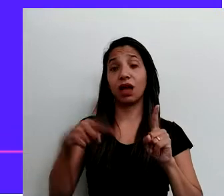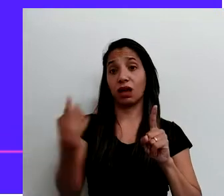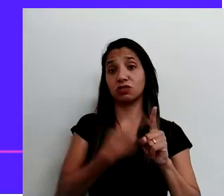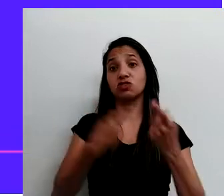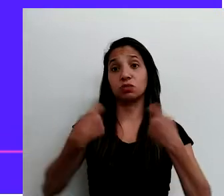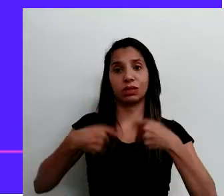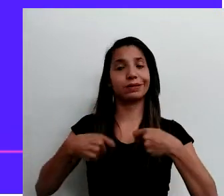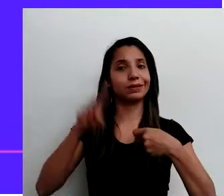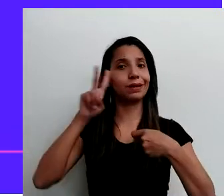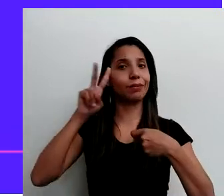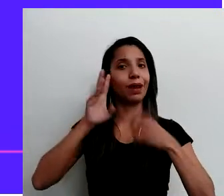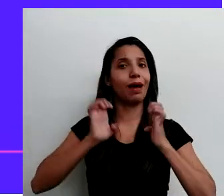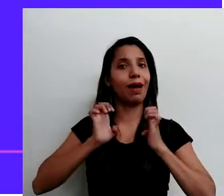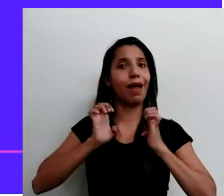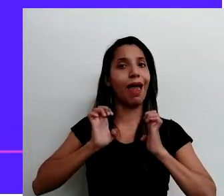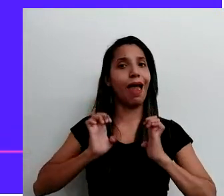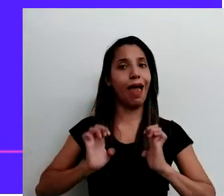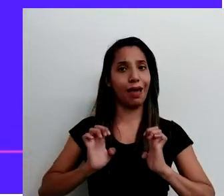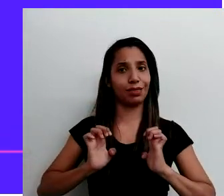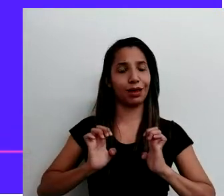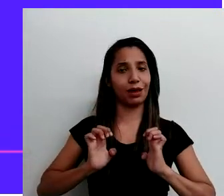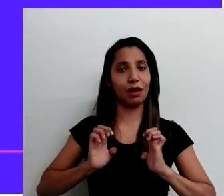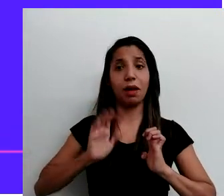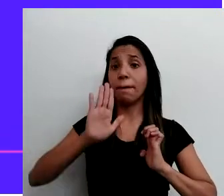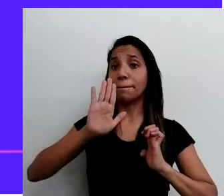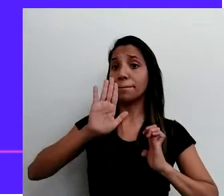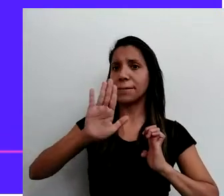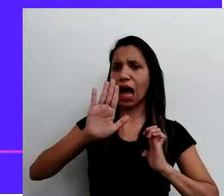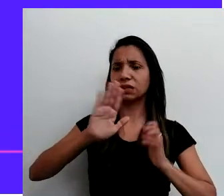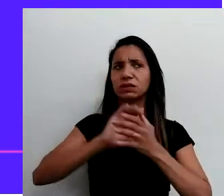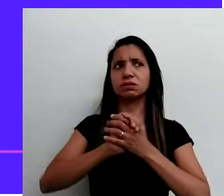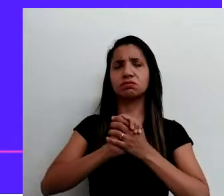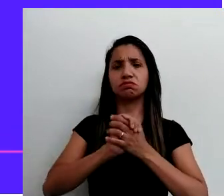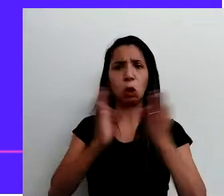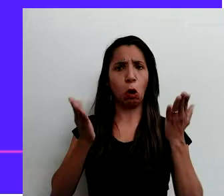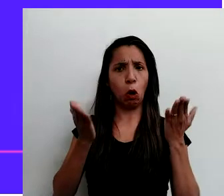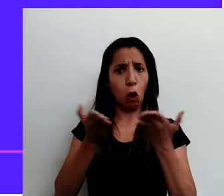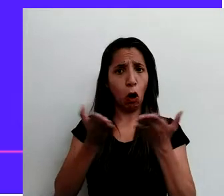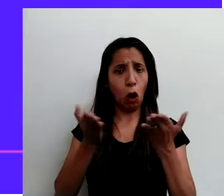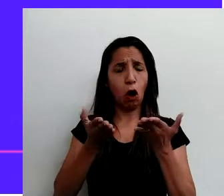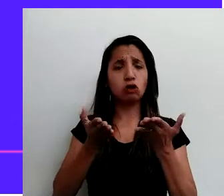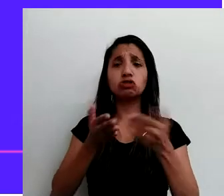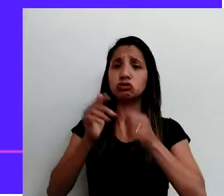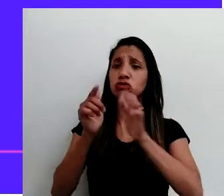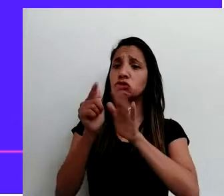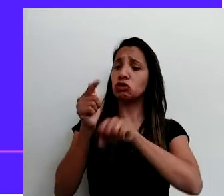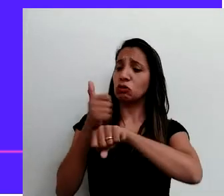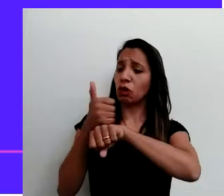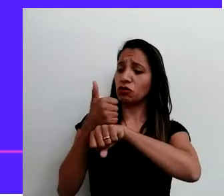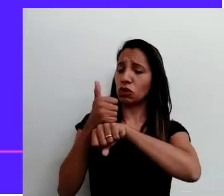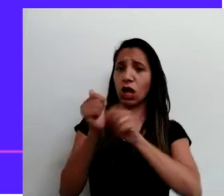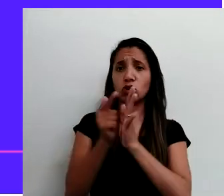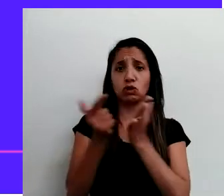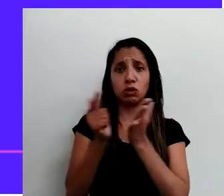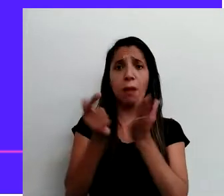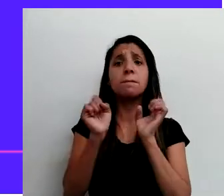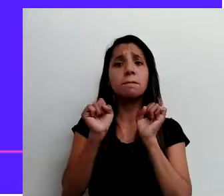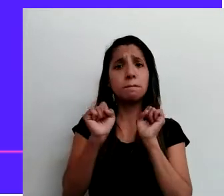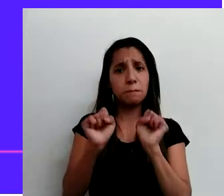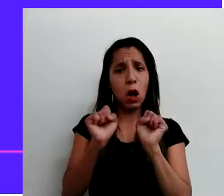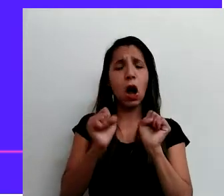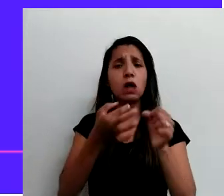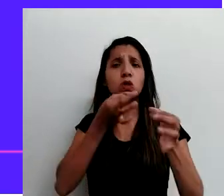se posicionar, né, a favor de uma igualdade, de uma equidade. Por quê? Porque a gente vê diariamente